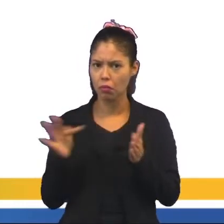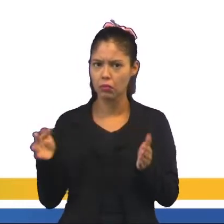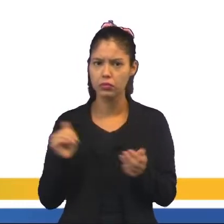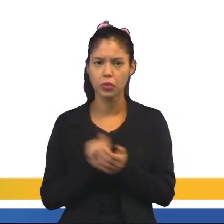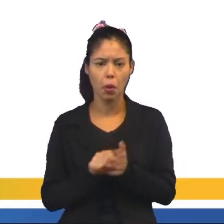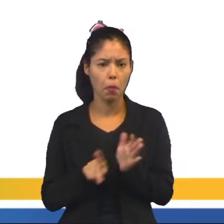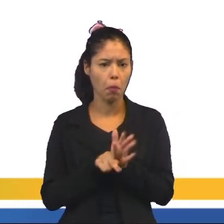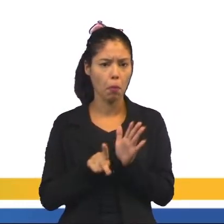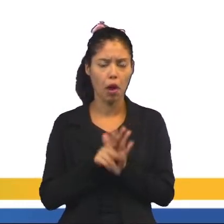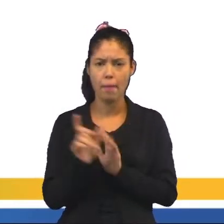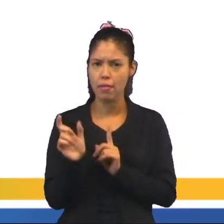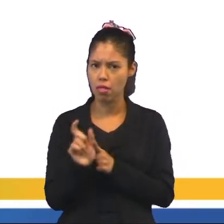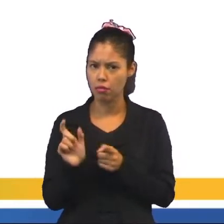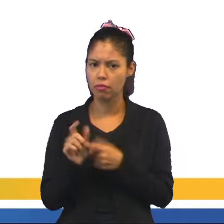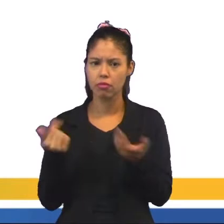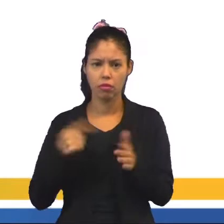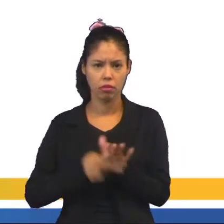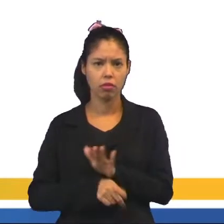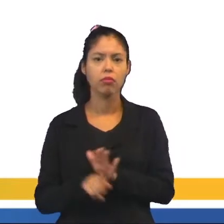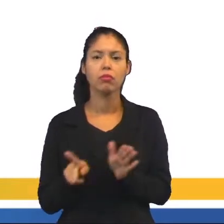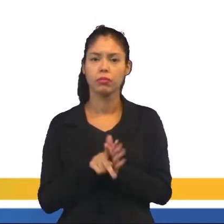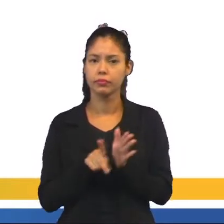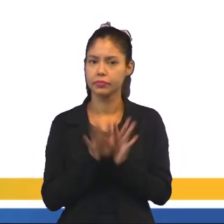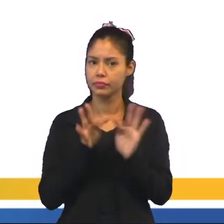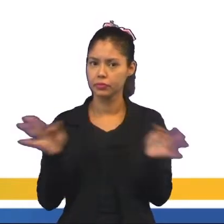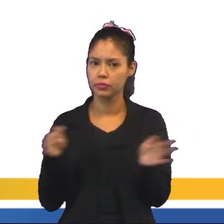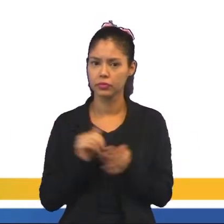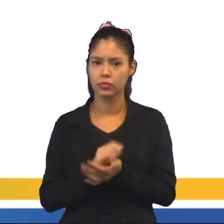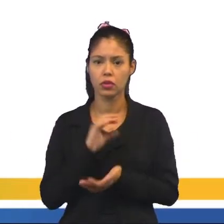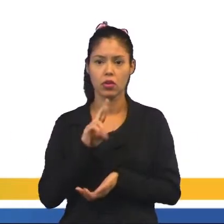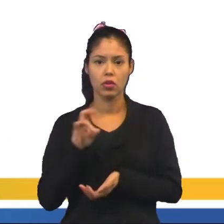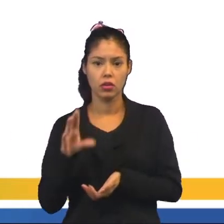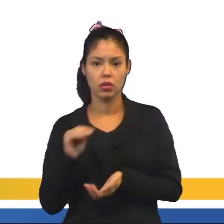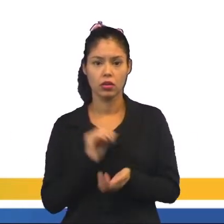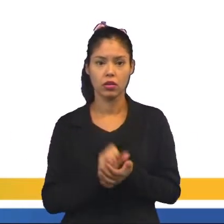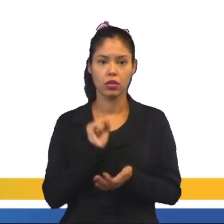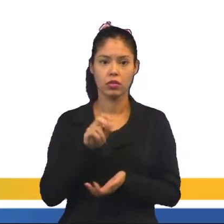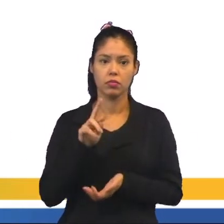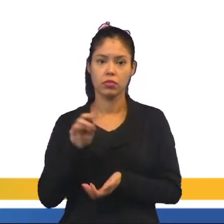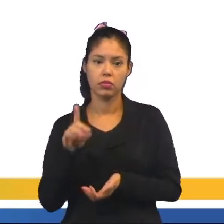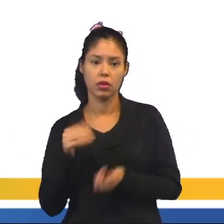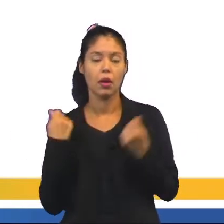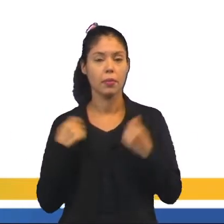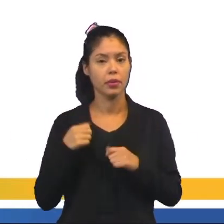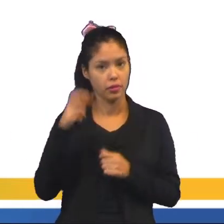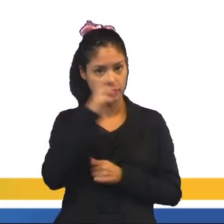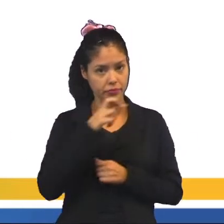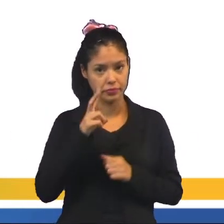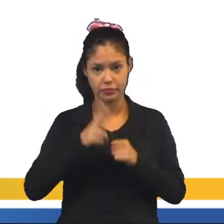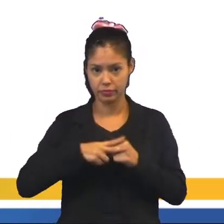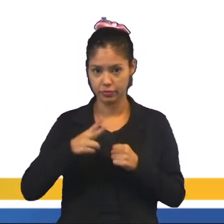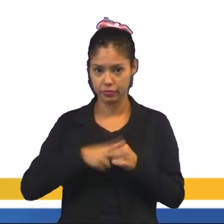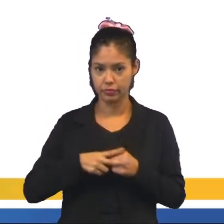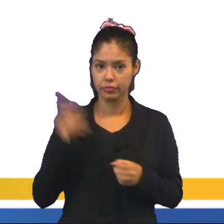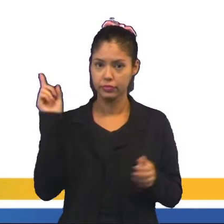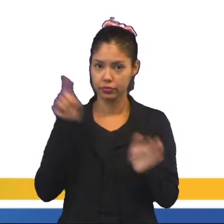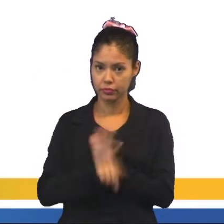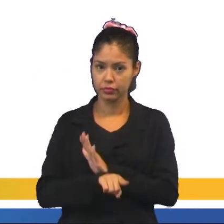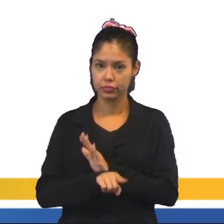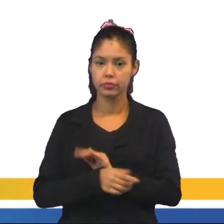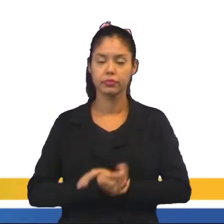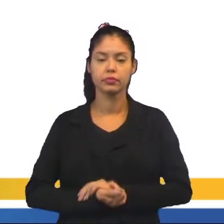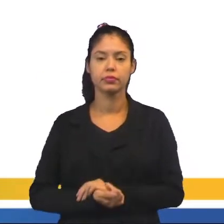a função que uma determinada palavra exerce dentro da oração se ela é coordenada é subordinada eu tenho que analisar o verbo Tenho que